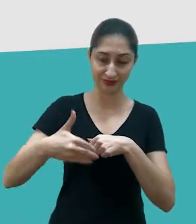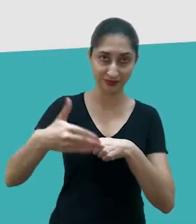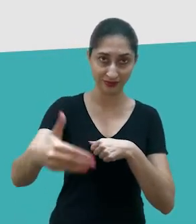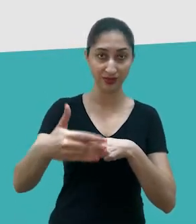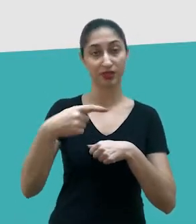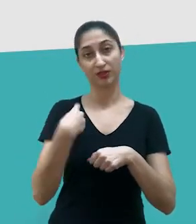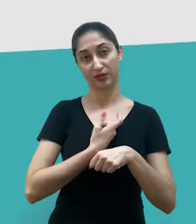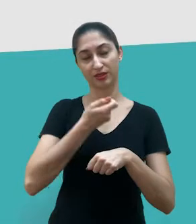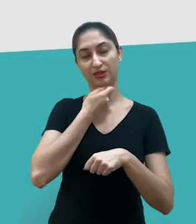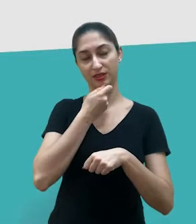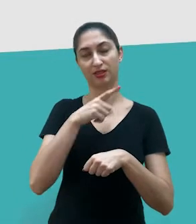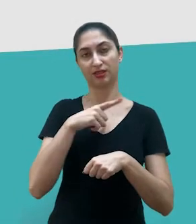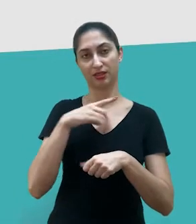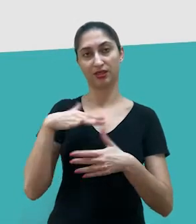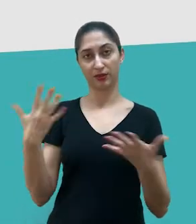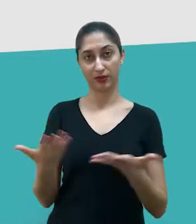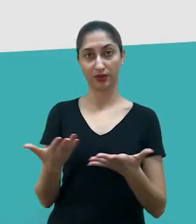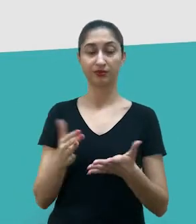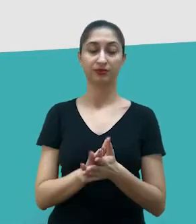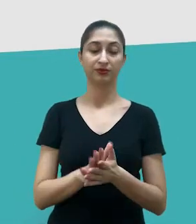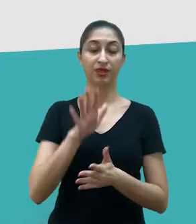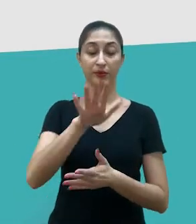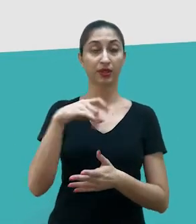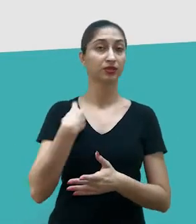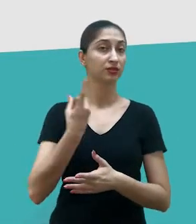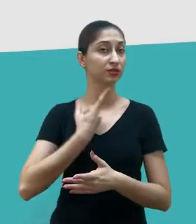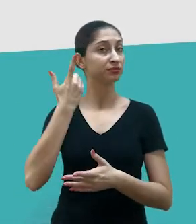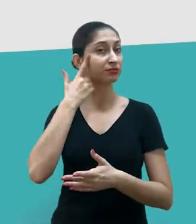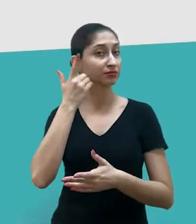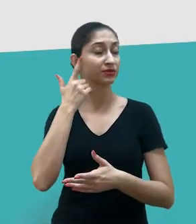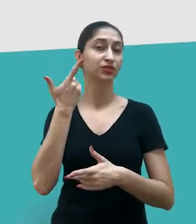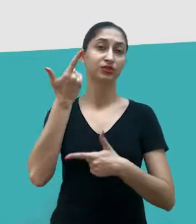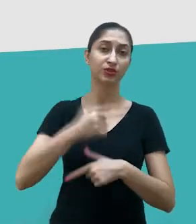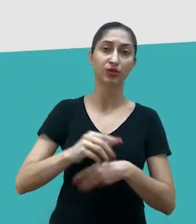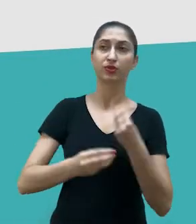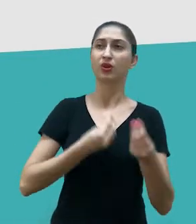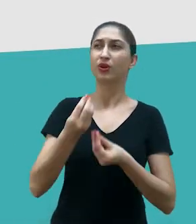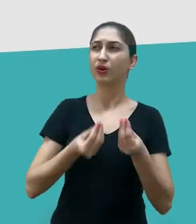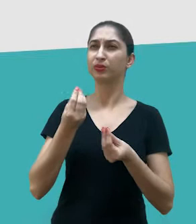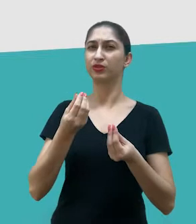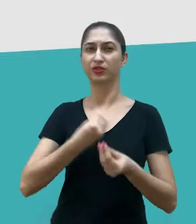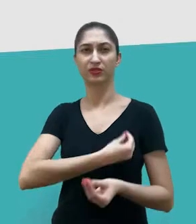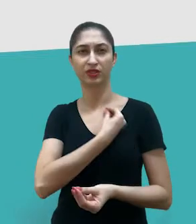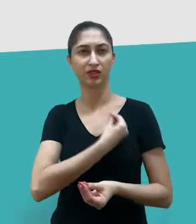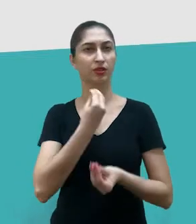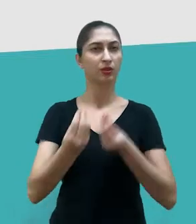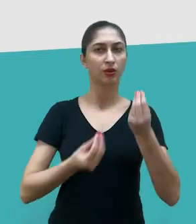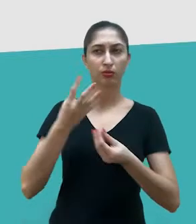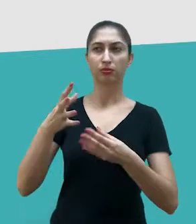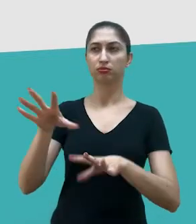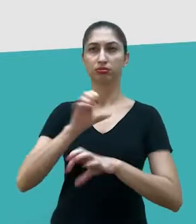qual ainda estamos vivendo, nós estamos repensando as nossas práticas de como viver, como consumir e como